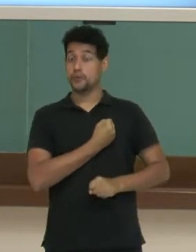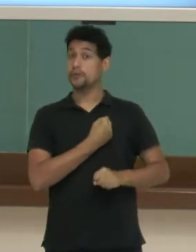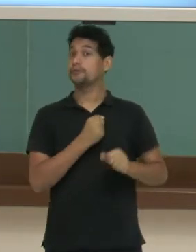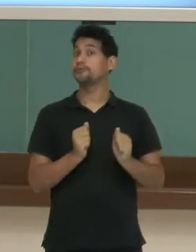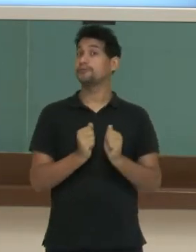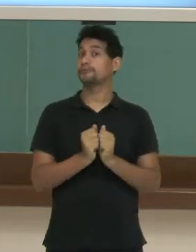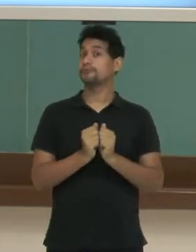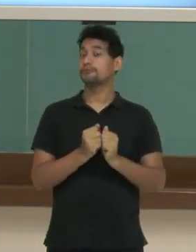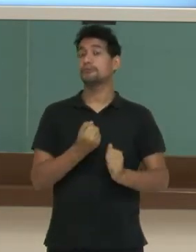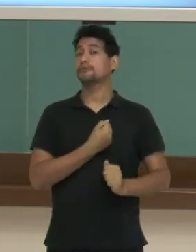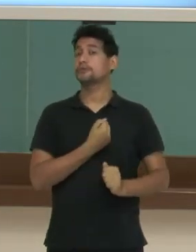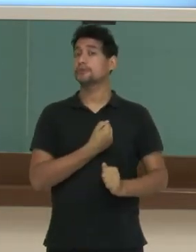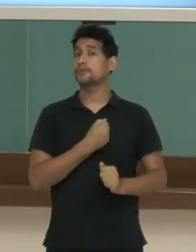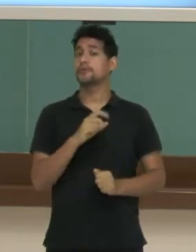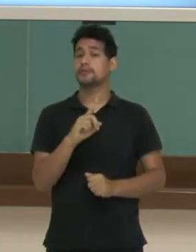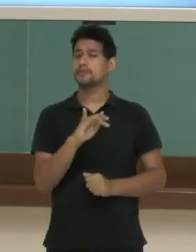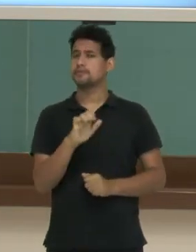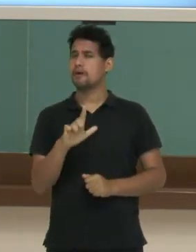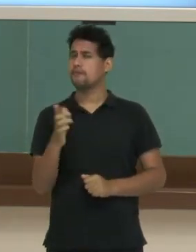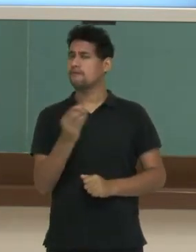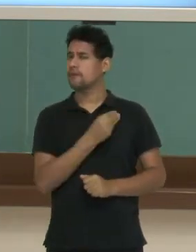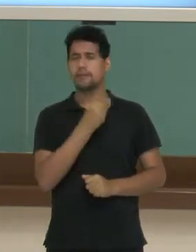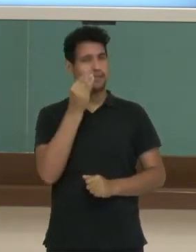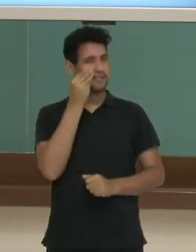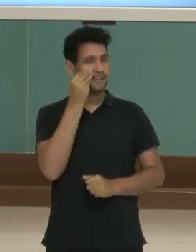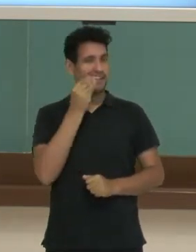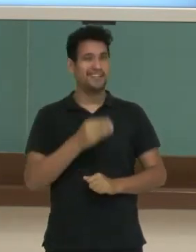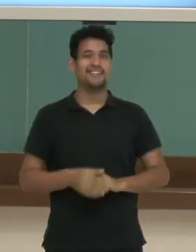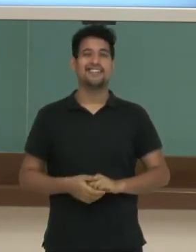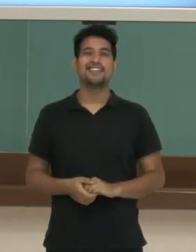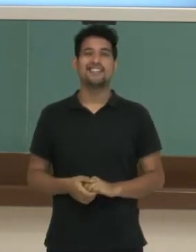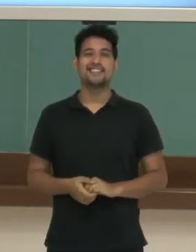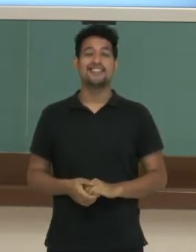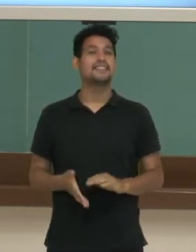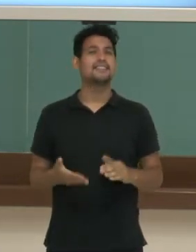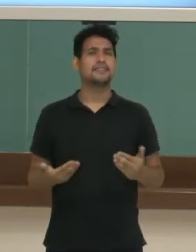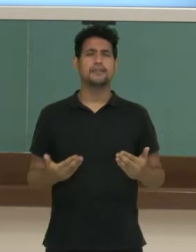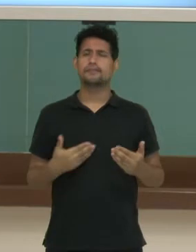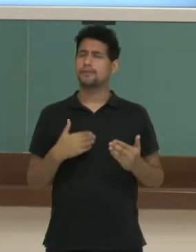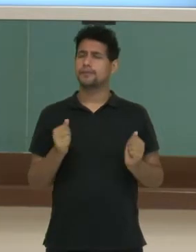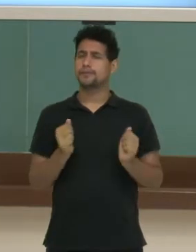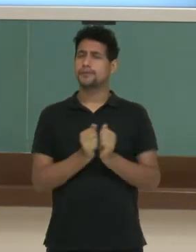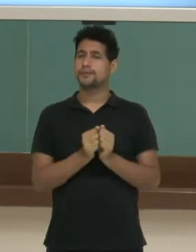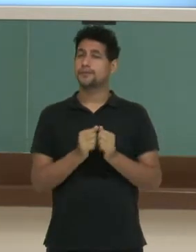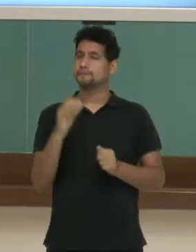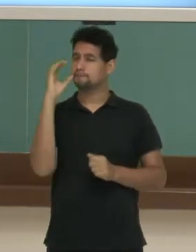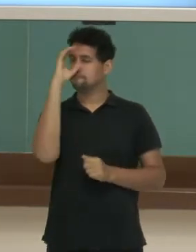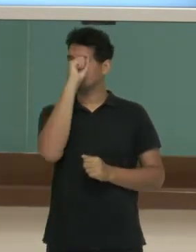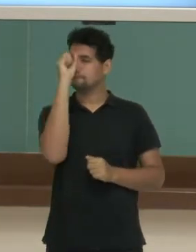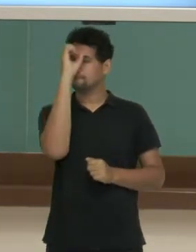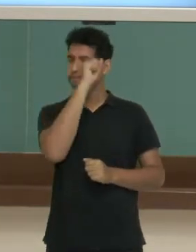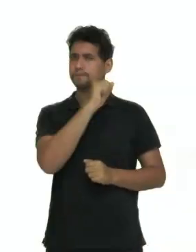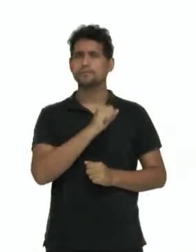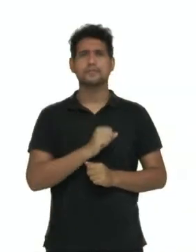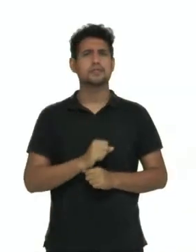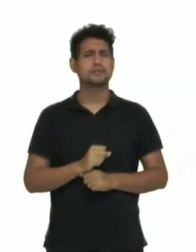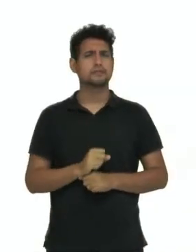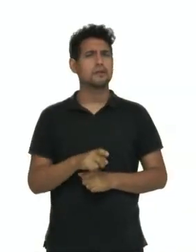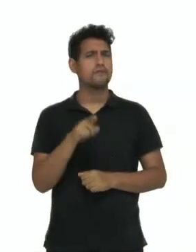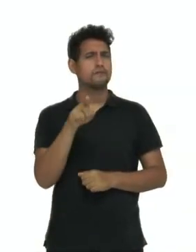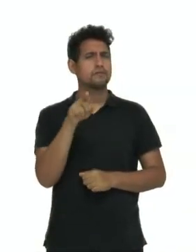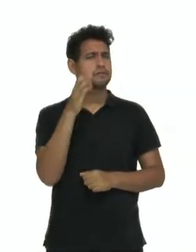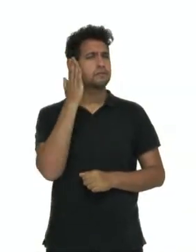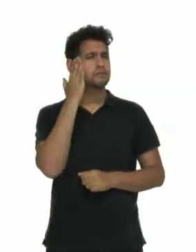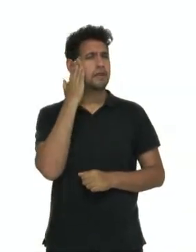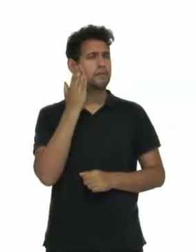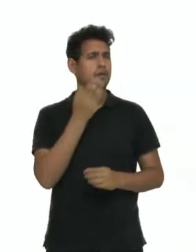por um número decimal. Vamos lá? Vamos se aventurar? Então, me acompanhe aqui, olha lá. Você já sabe